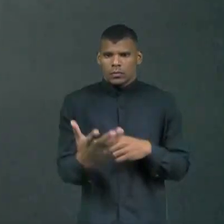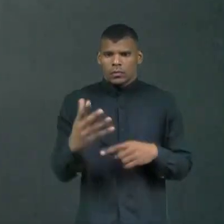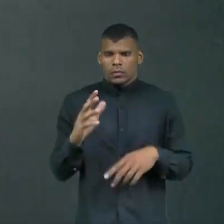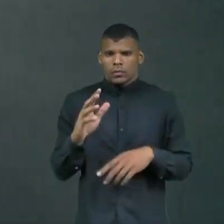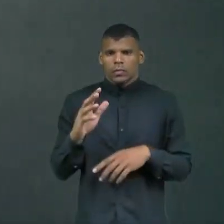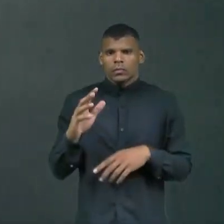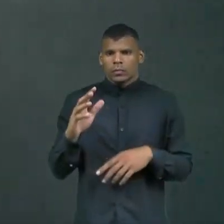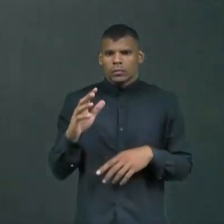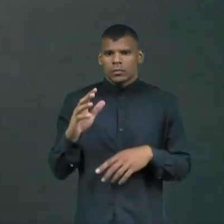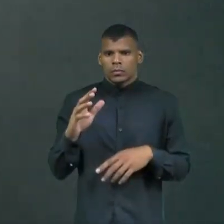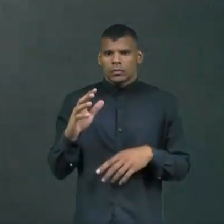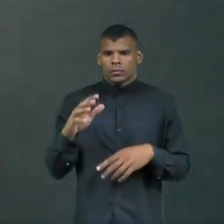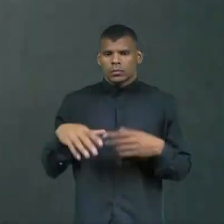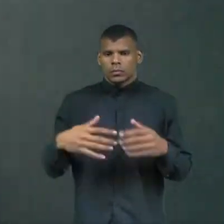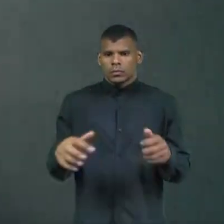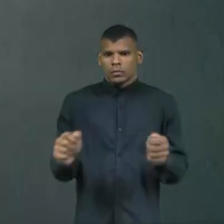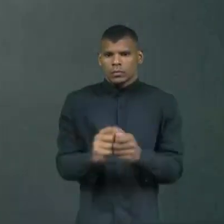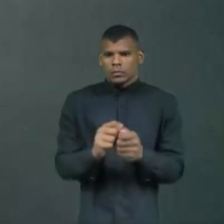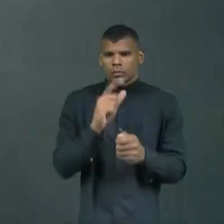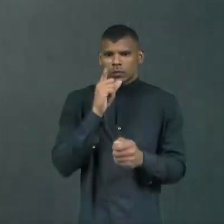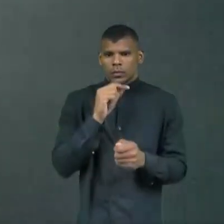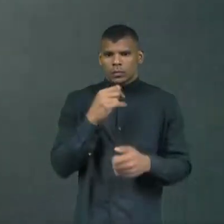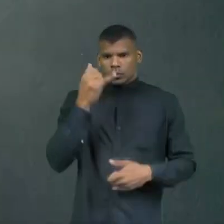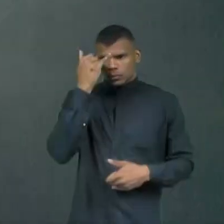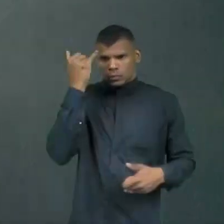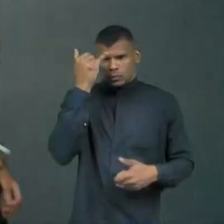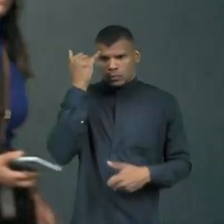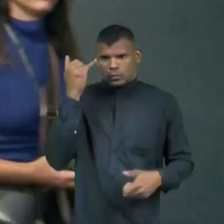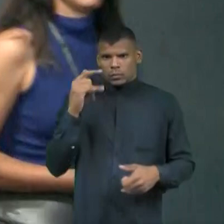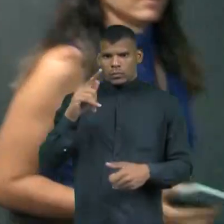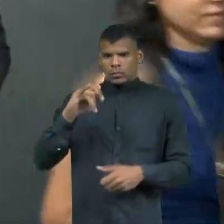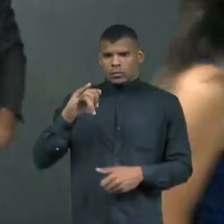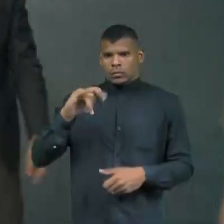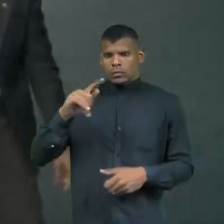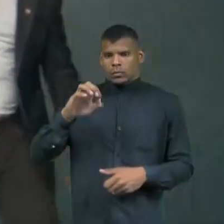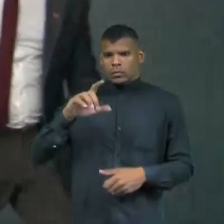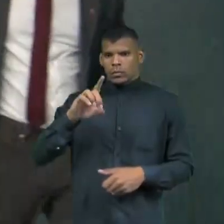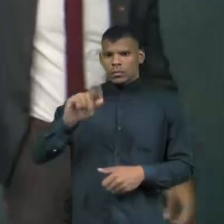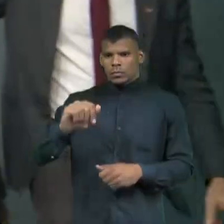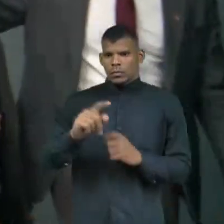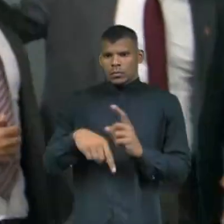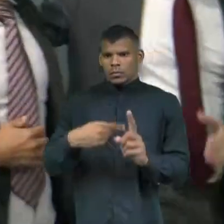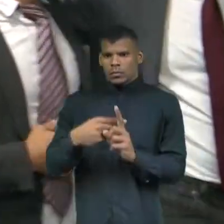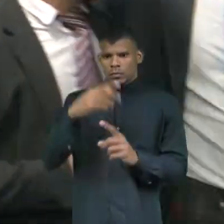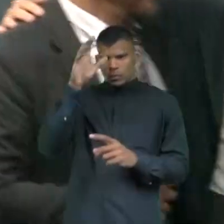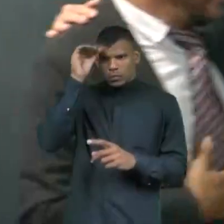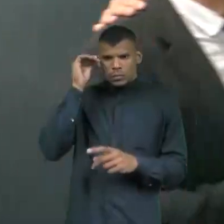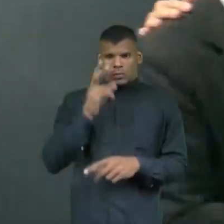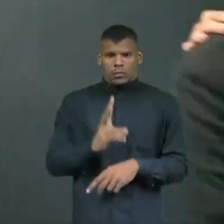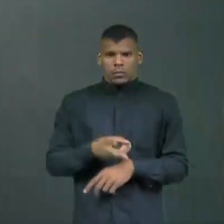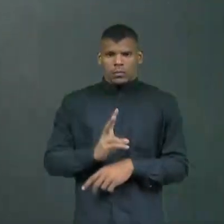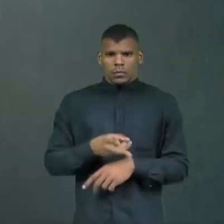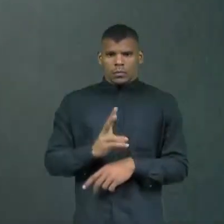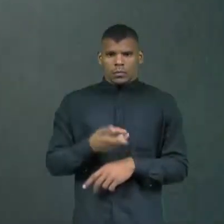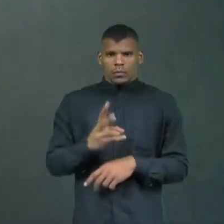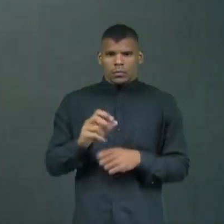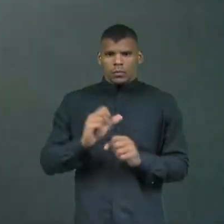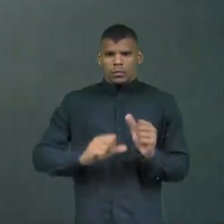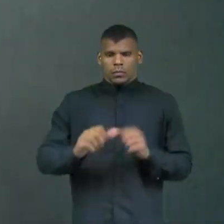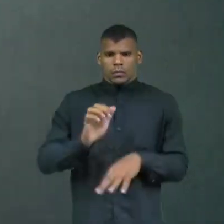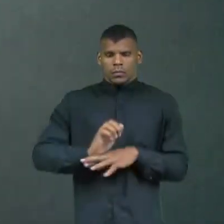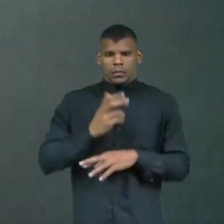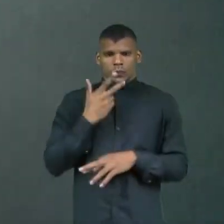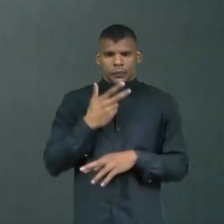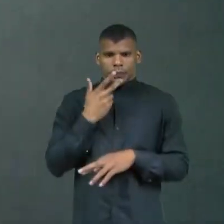esse processo junto com o governador Isolda, e o nosso atual ministro Camilo Santana continuou e aperfeiçoou, transformando o Estado do Ceará numa